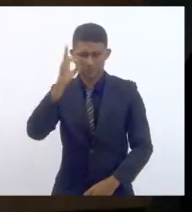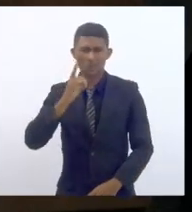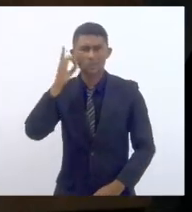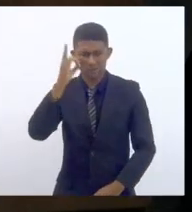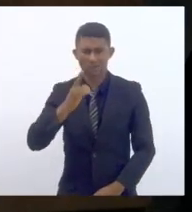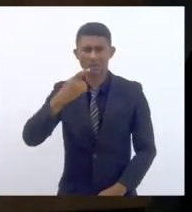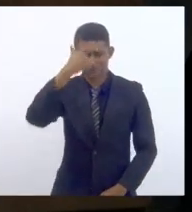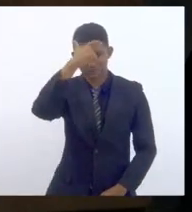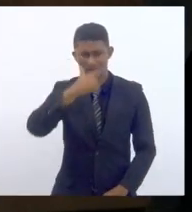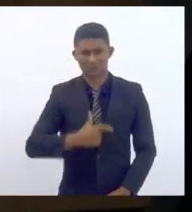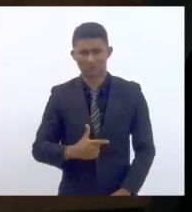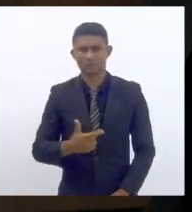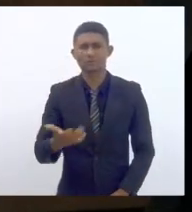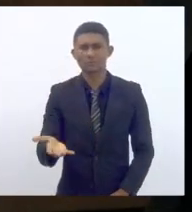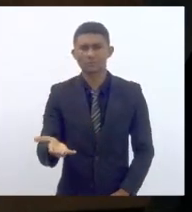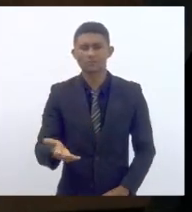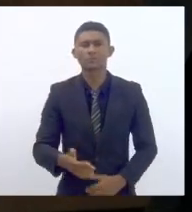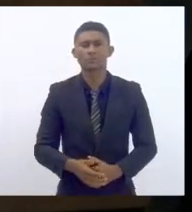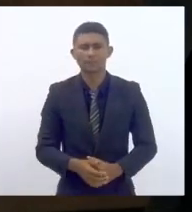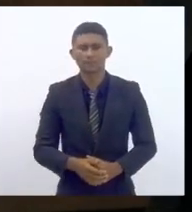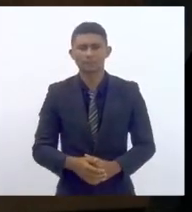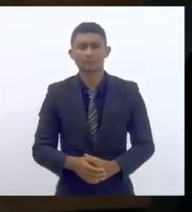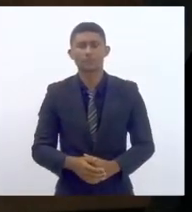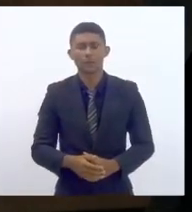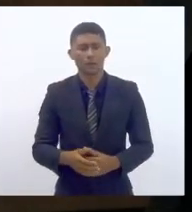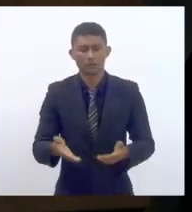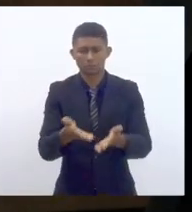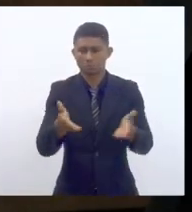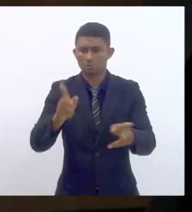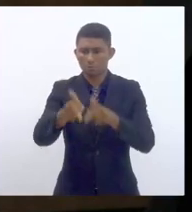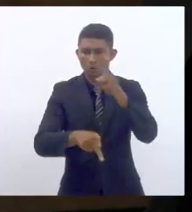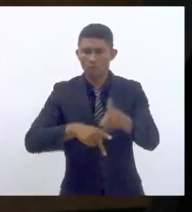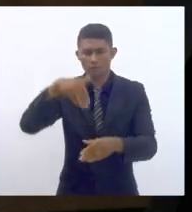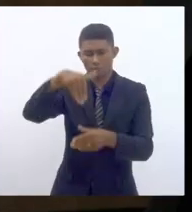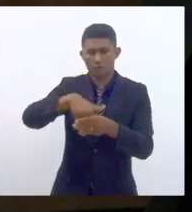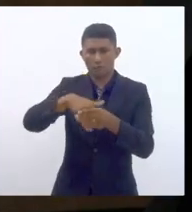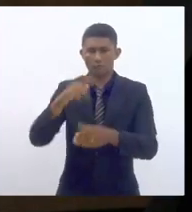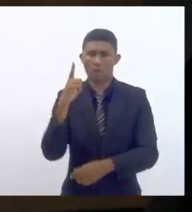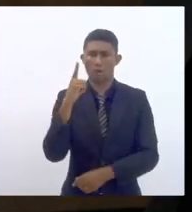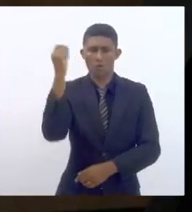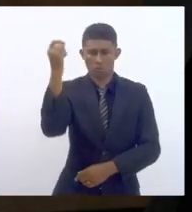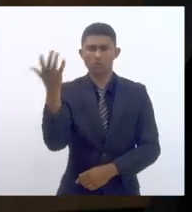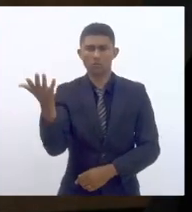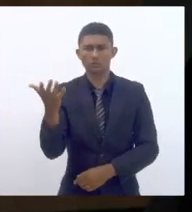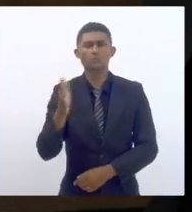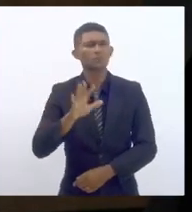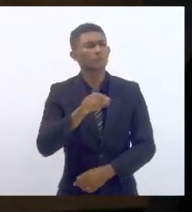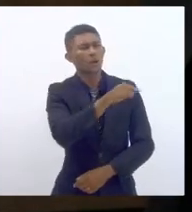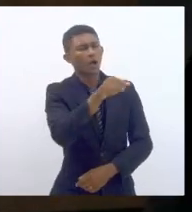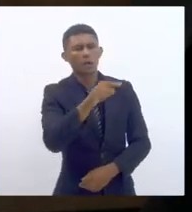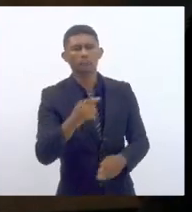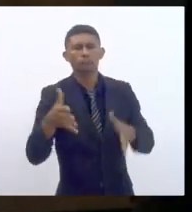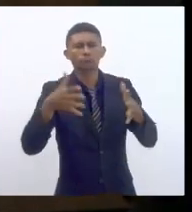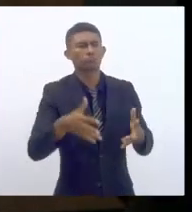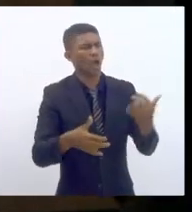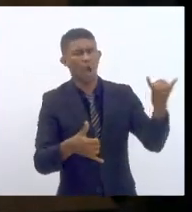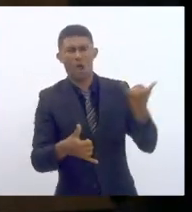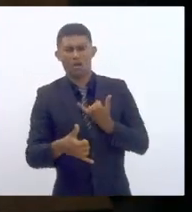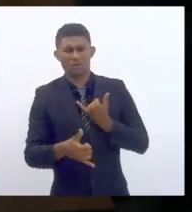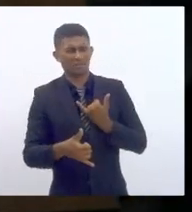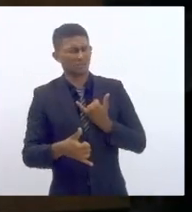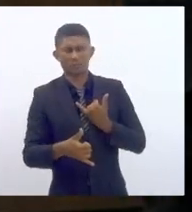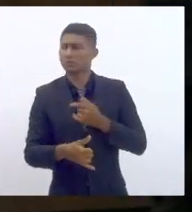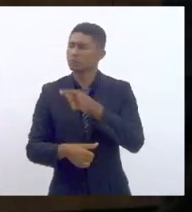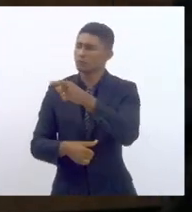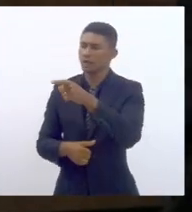que estou na função, porque eu fui eleita pelo povo, eu tenha que escutar que eu não tenho autorização